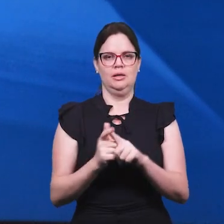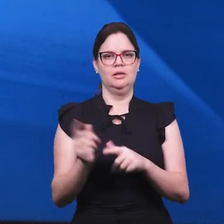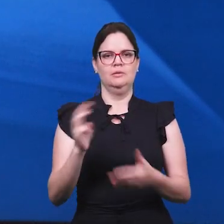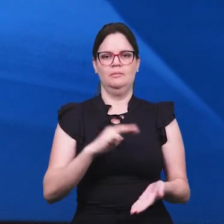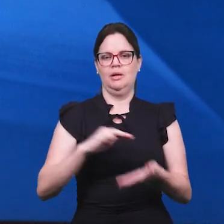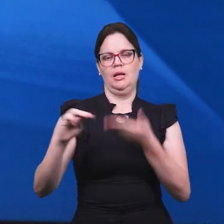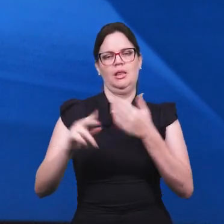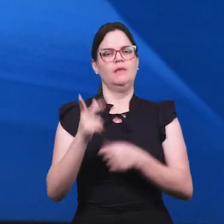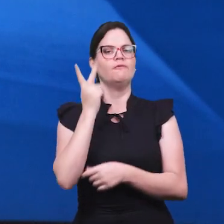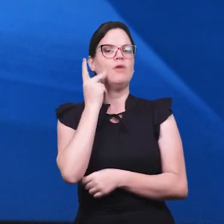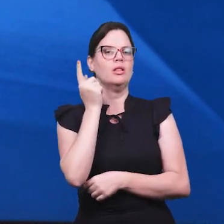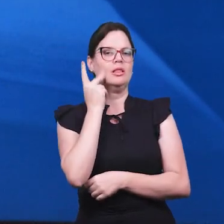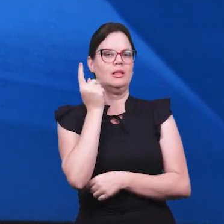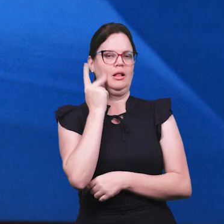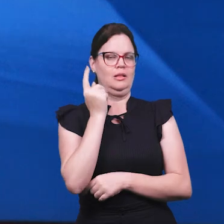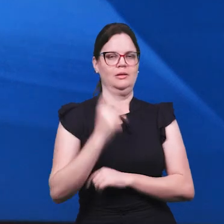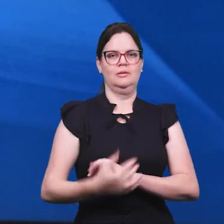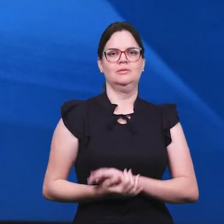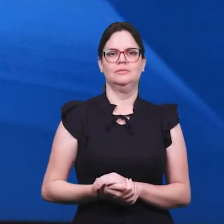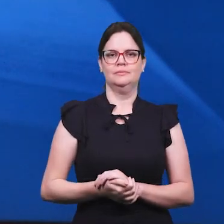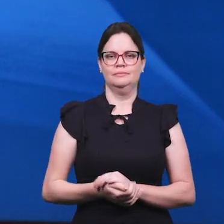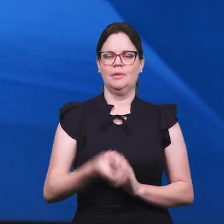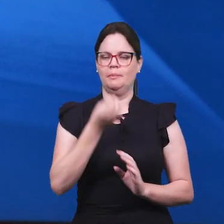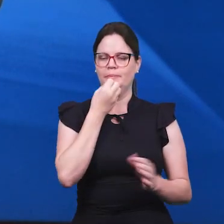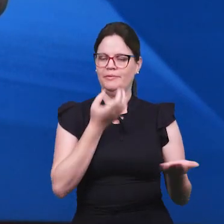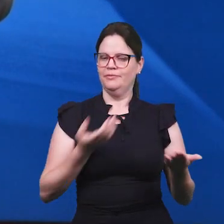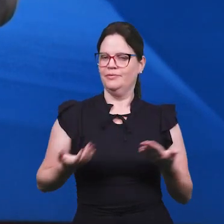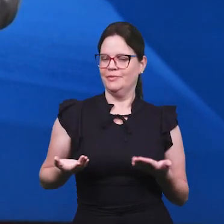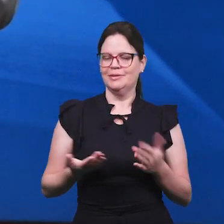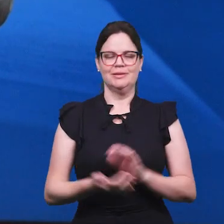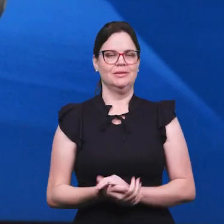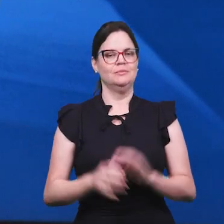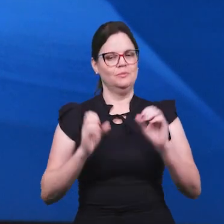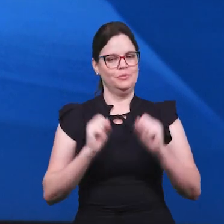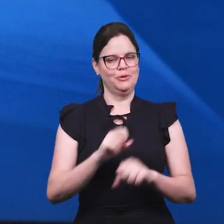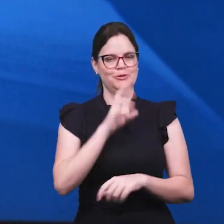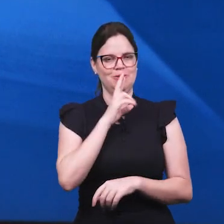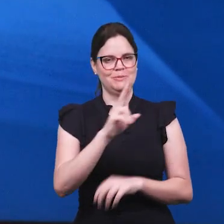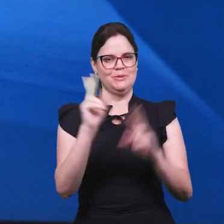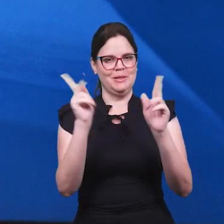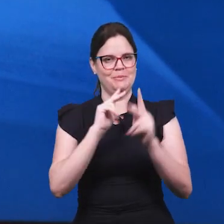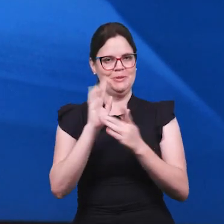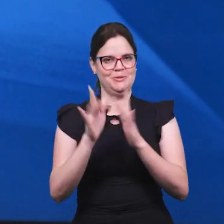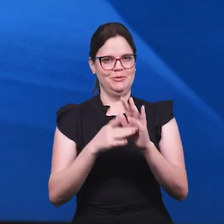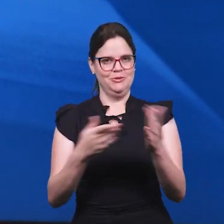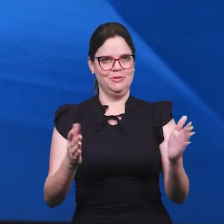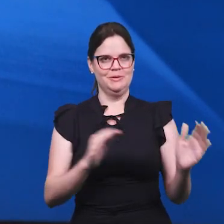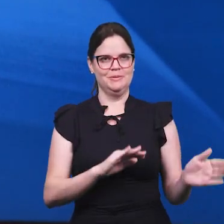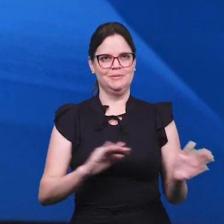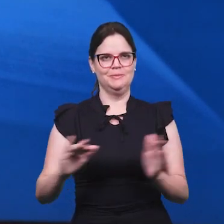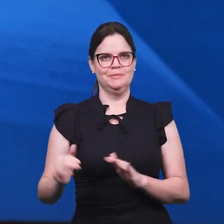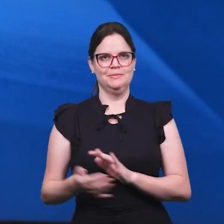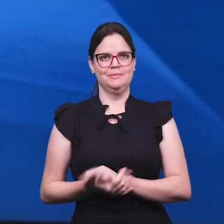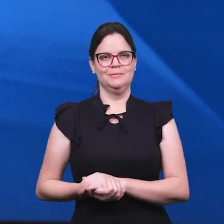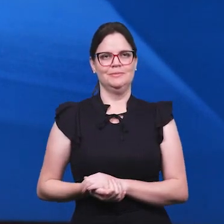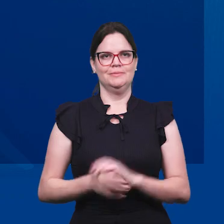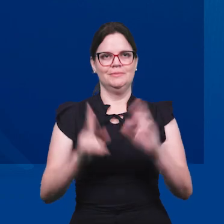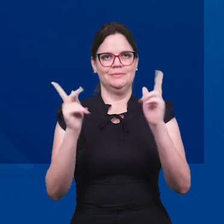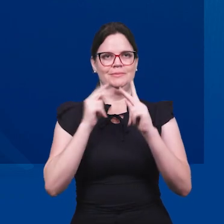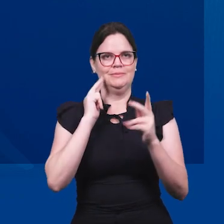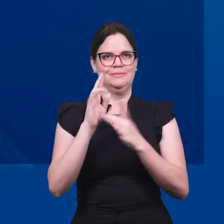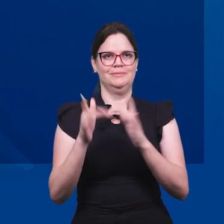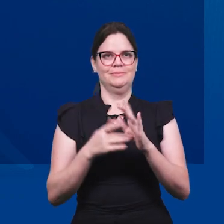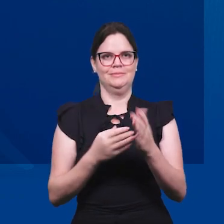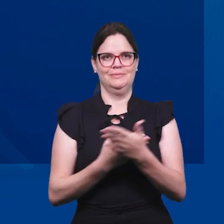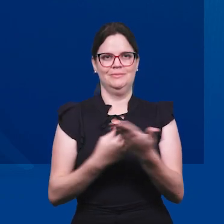do grupo de jovens, né, da nossa igreja em Fortaleza, no estado do Ceará. Emanuele, muito bem-vinda, a paz do Senhor Jesus.